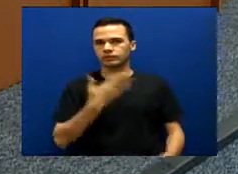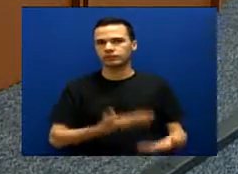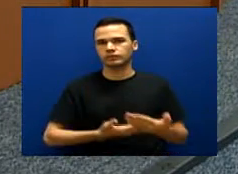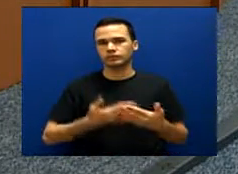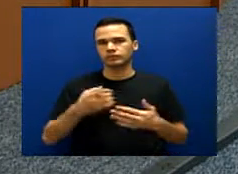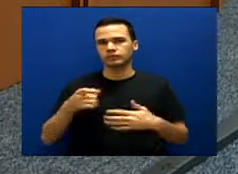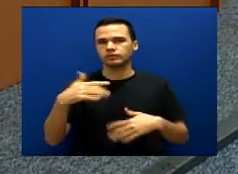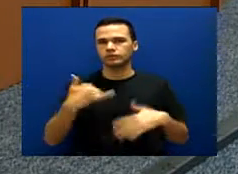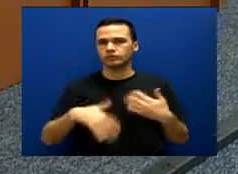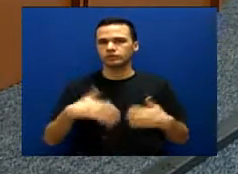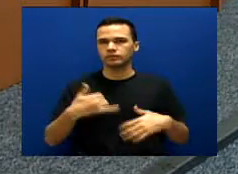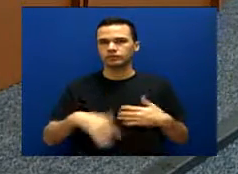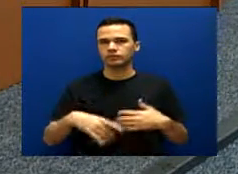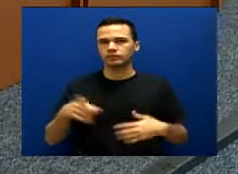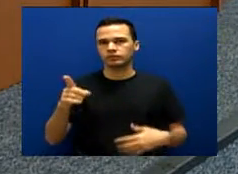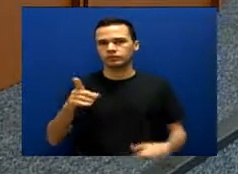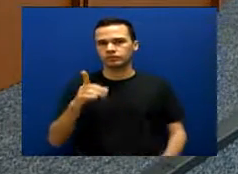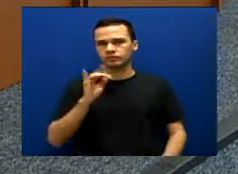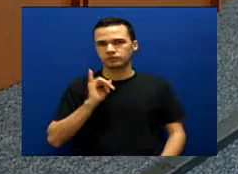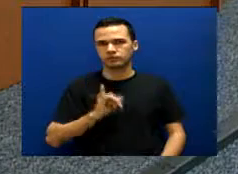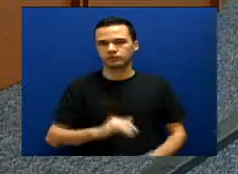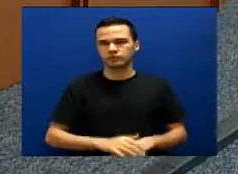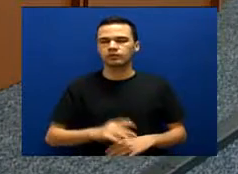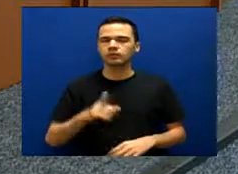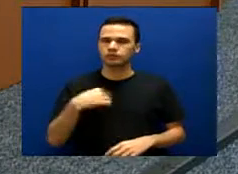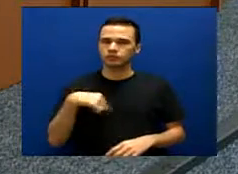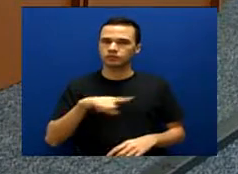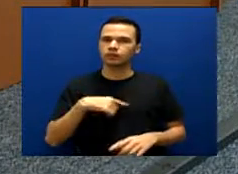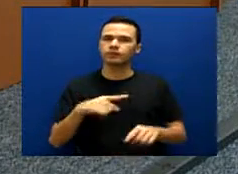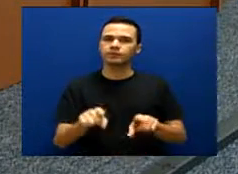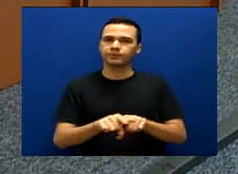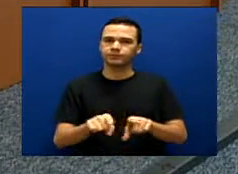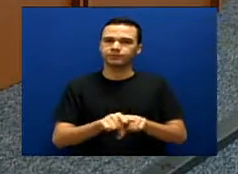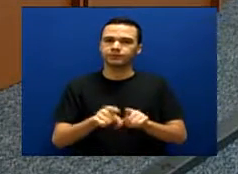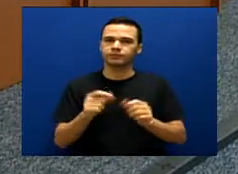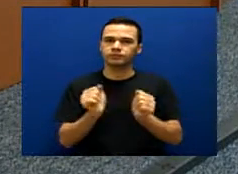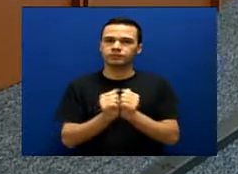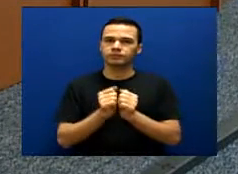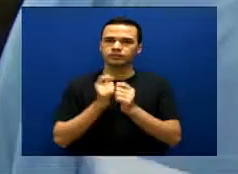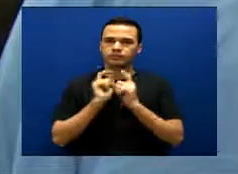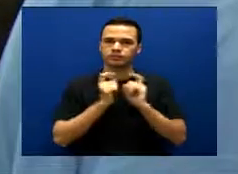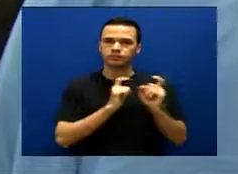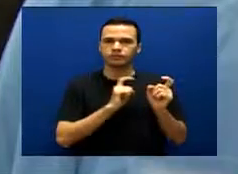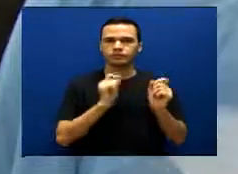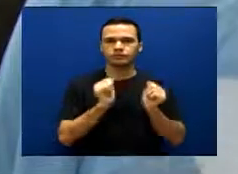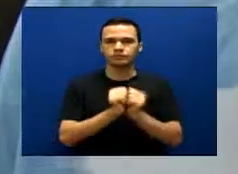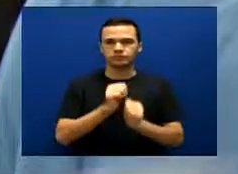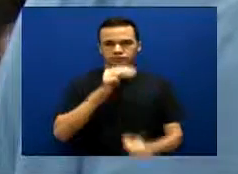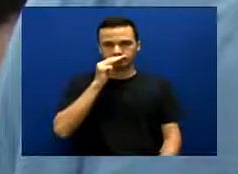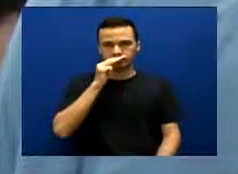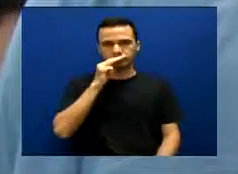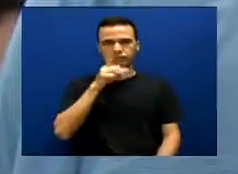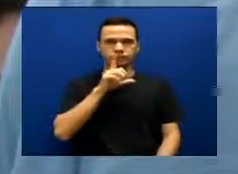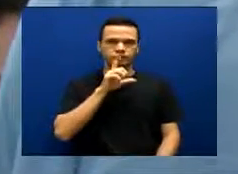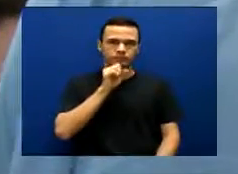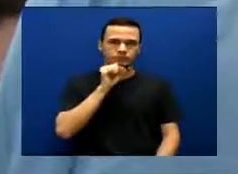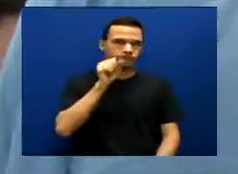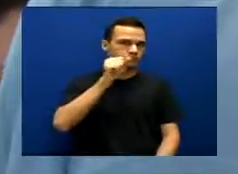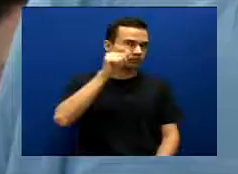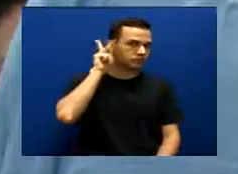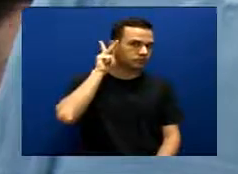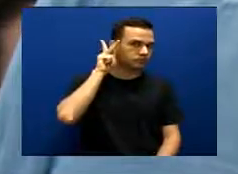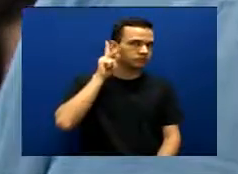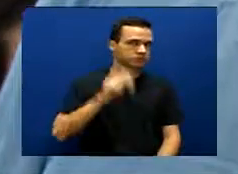a ouvir os argumentos de Vossa Excelência aqui. Nós participamos também dessa reunião com o vereador Martinez, Luiz Santos, pastor Apolo,